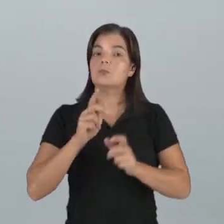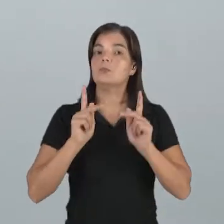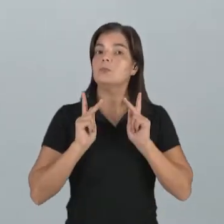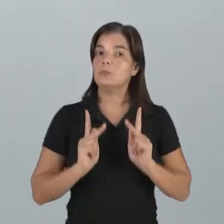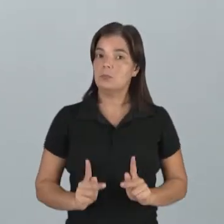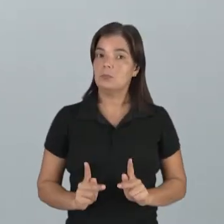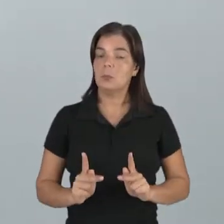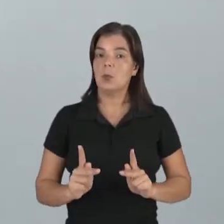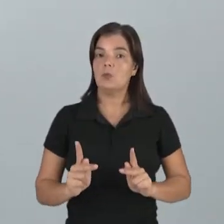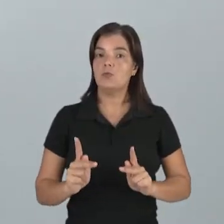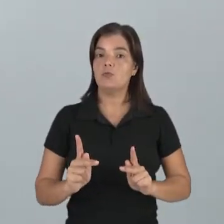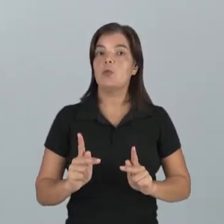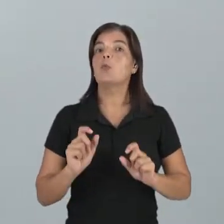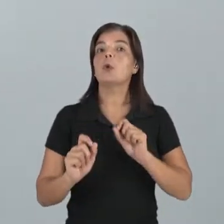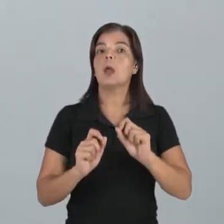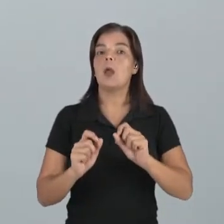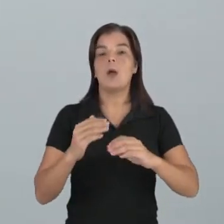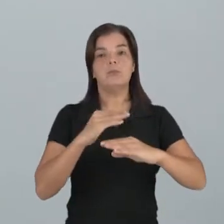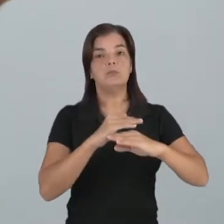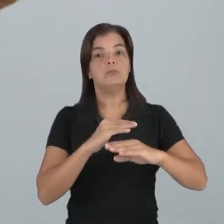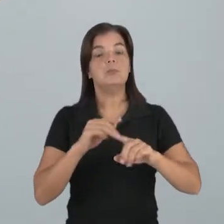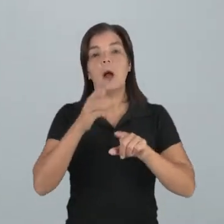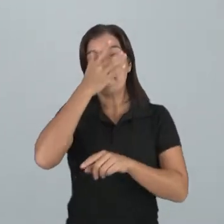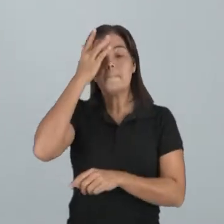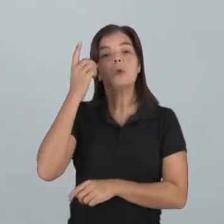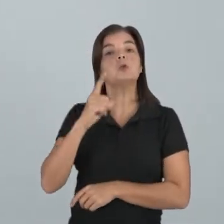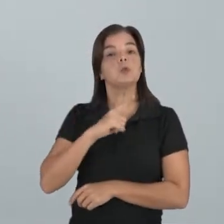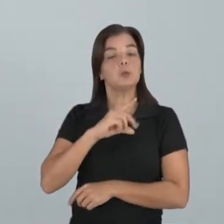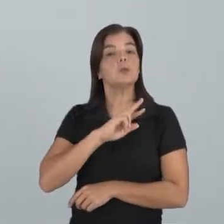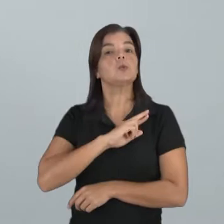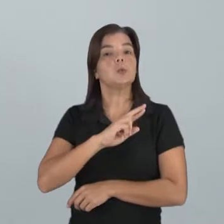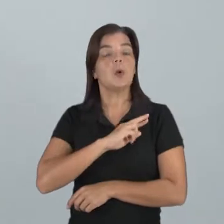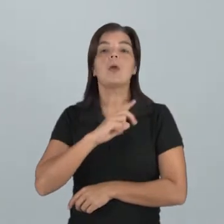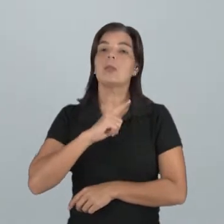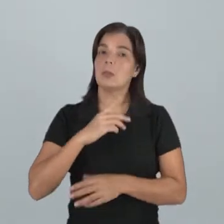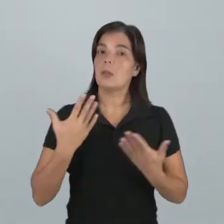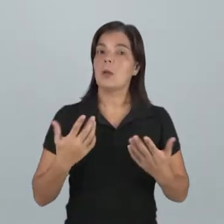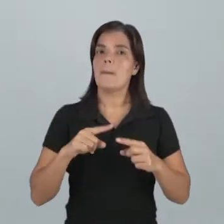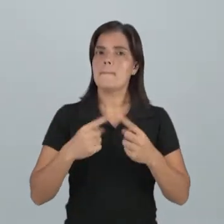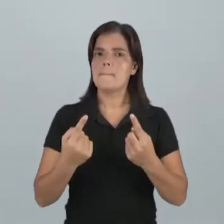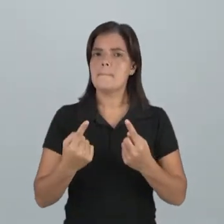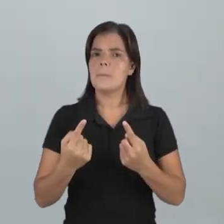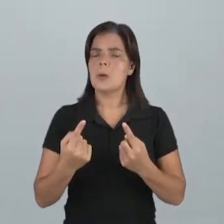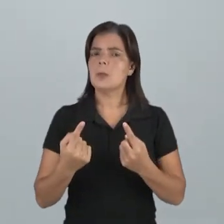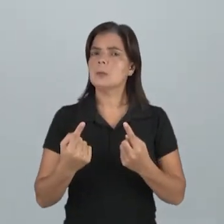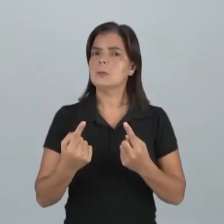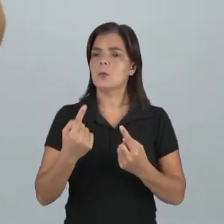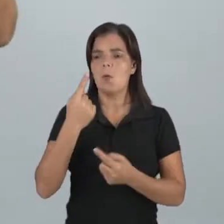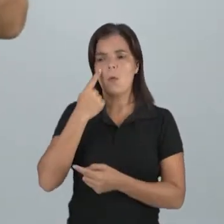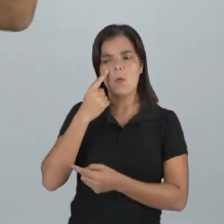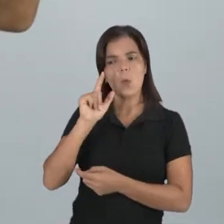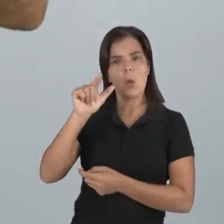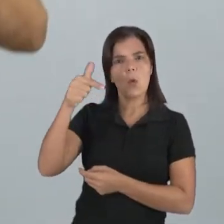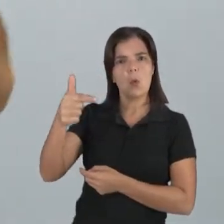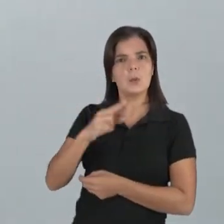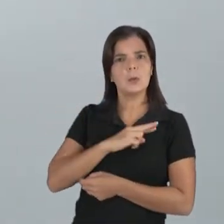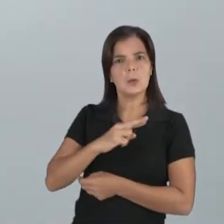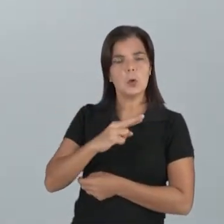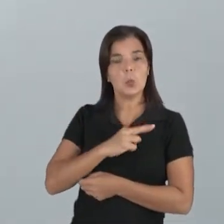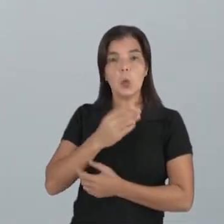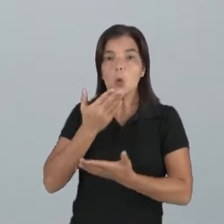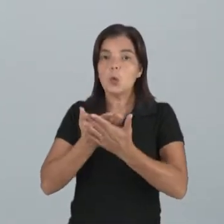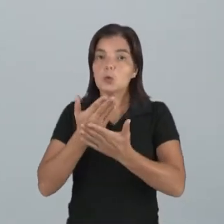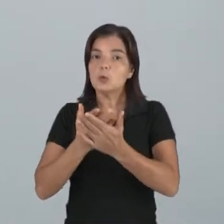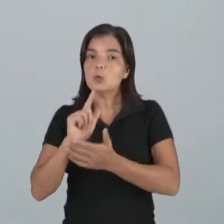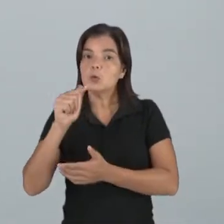de neutralidade. Até alguém que tem uma religião, eu tenho uma religião, mas quando eu observo uma religião ou estudo